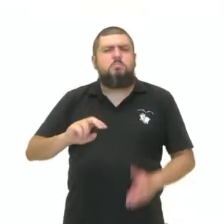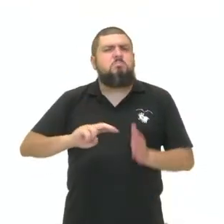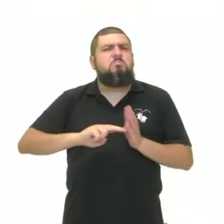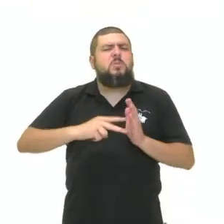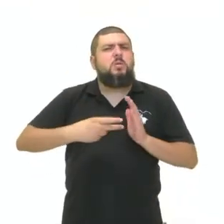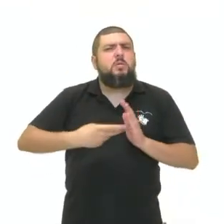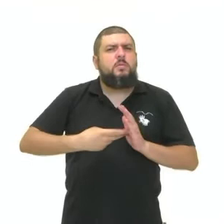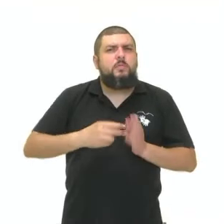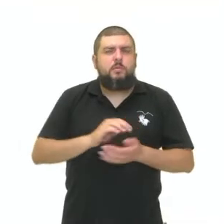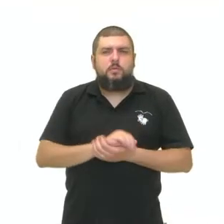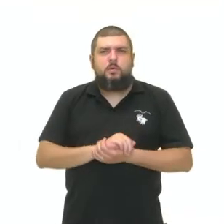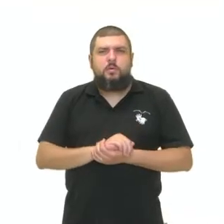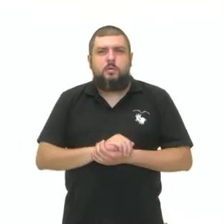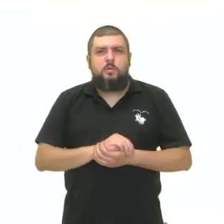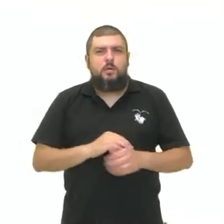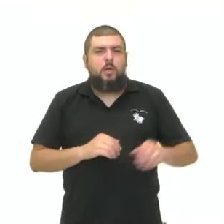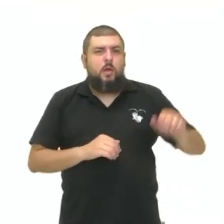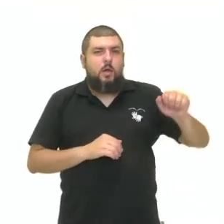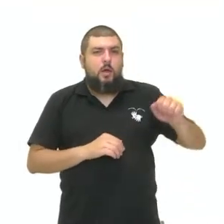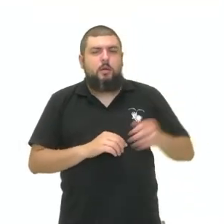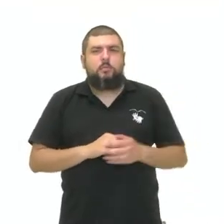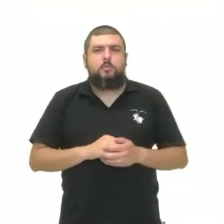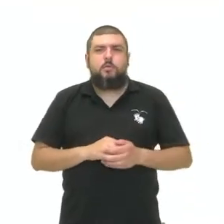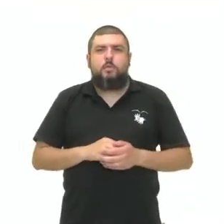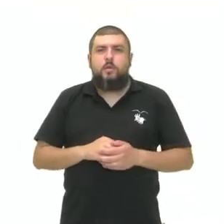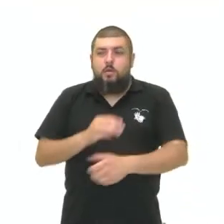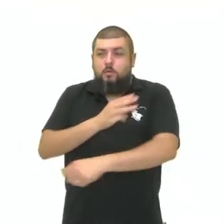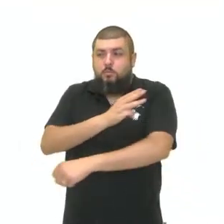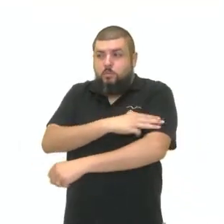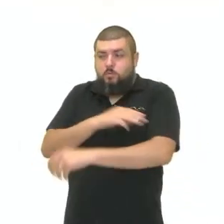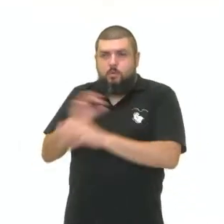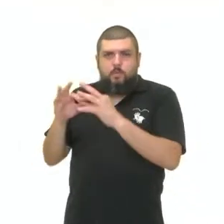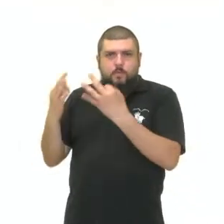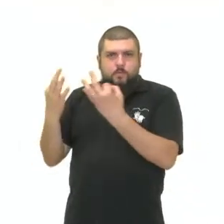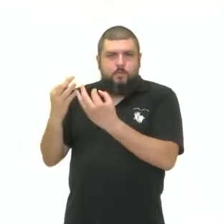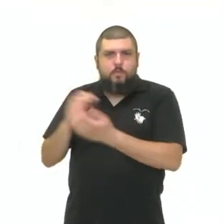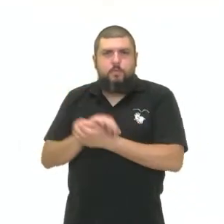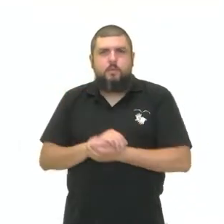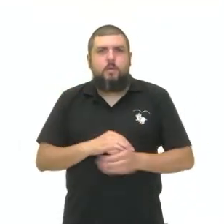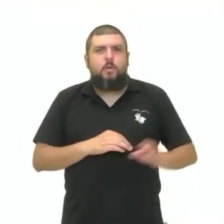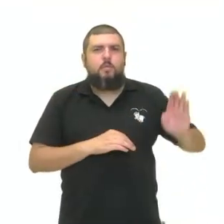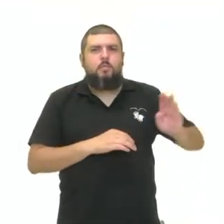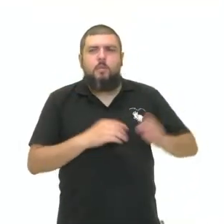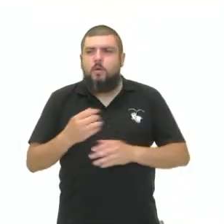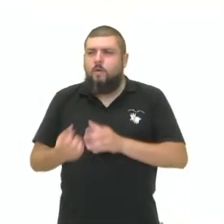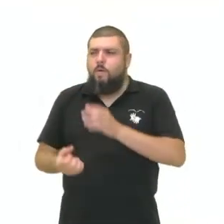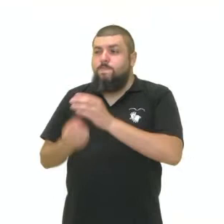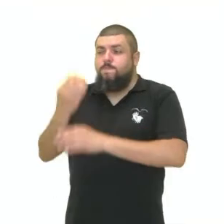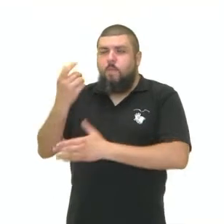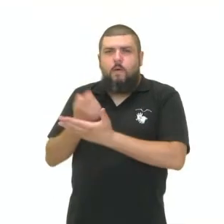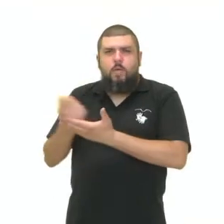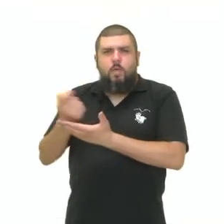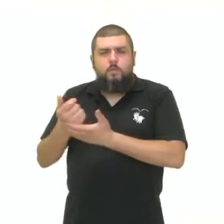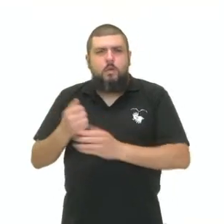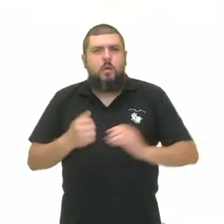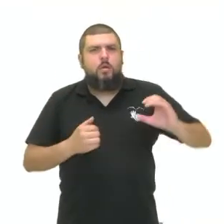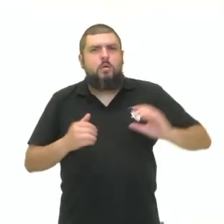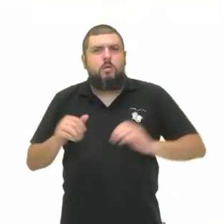retoma? Letra A: membros da família. B: criadores de fake news. C: estudantes do